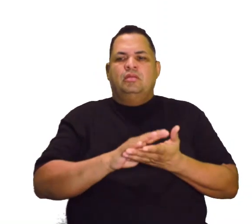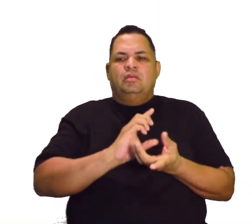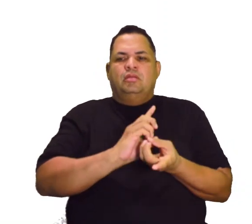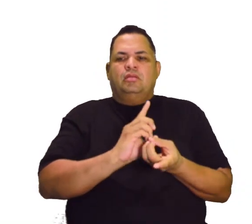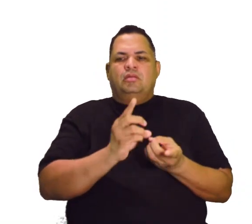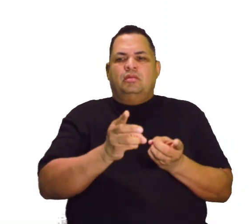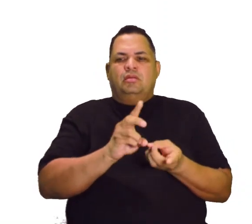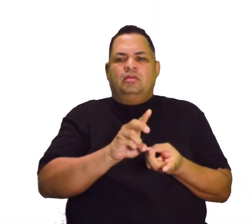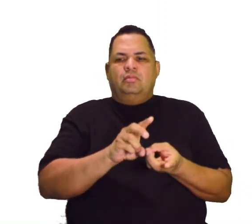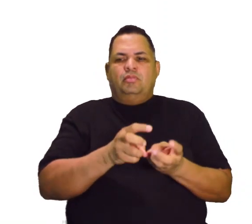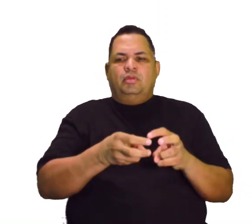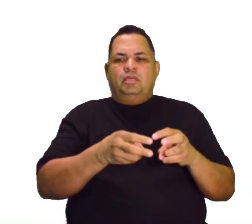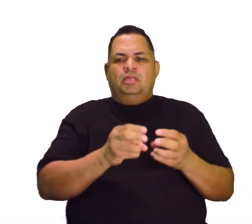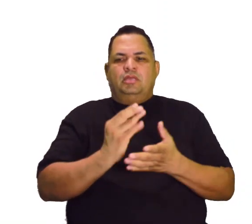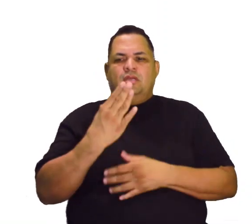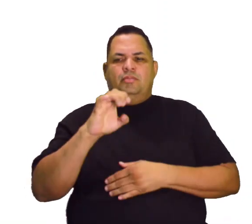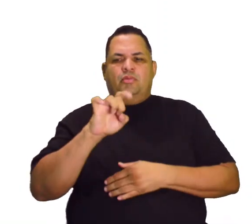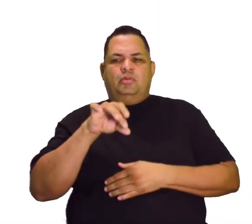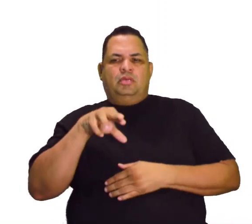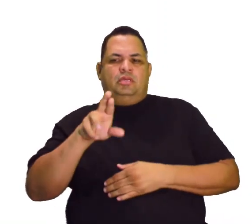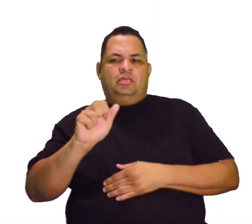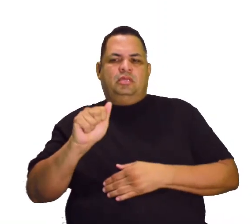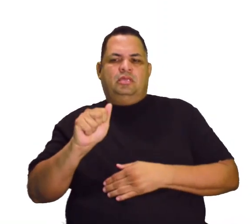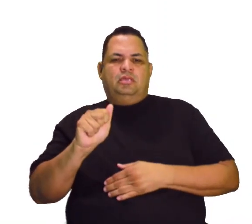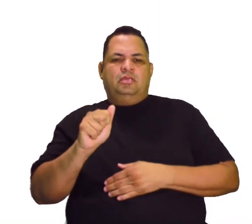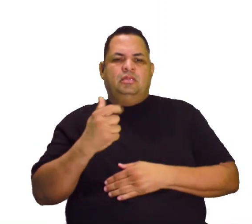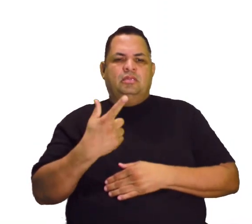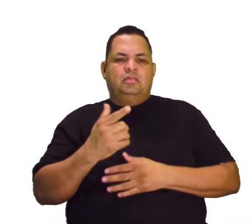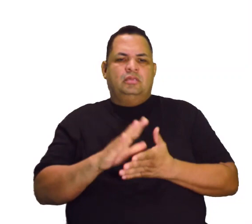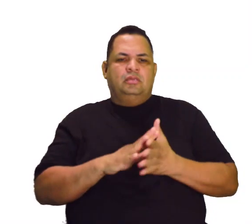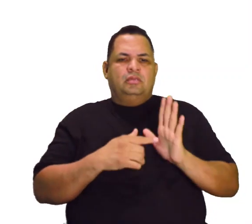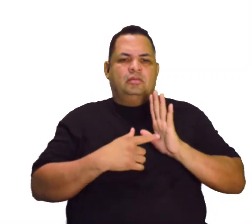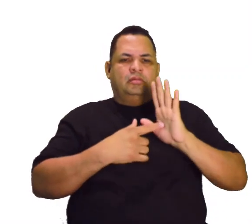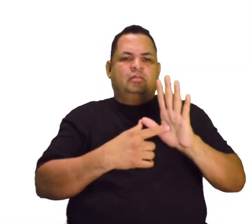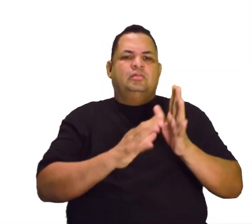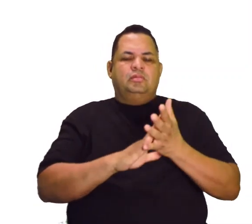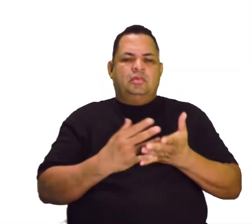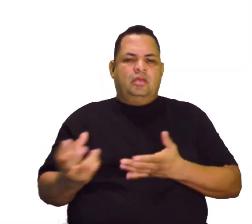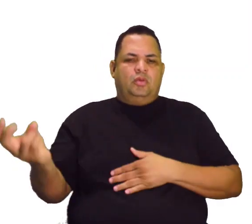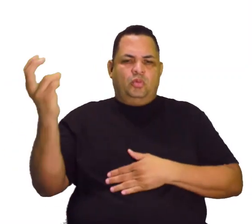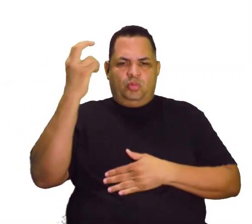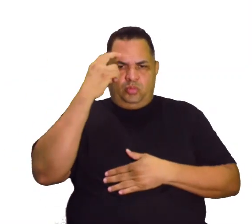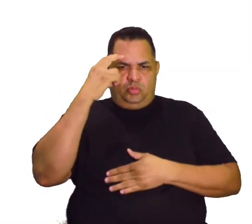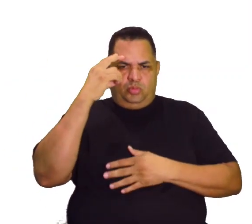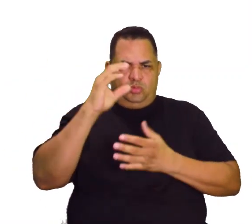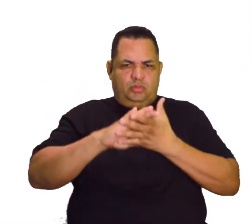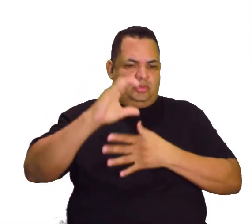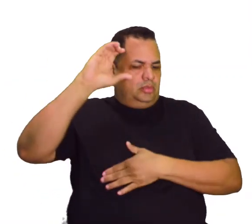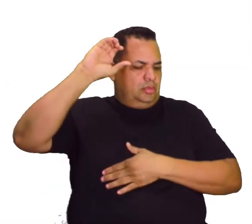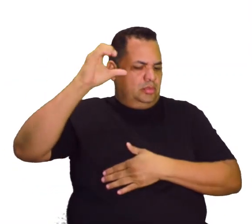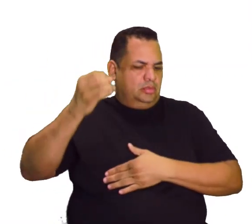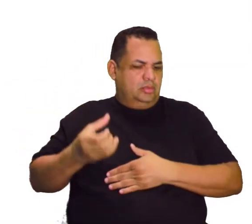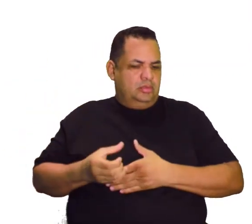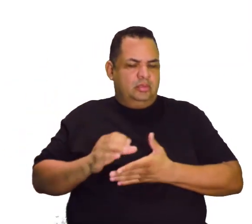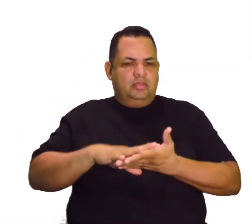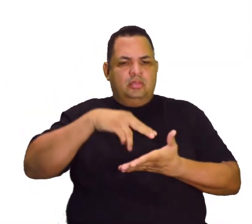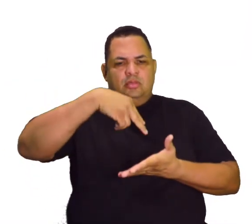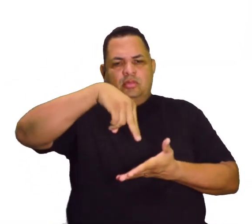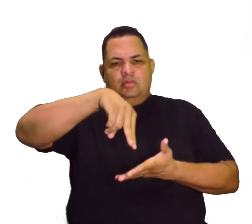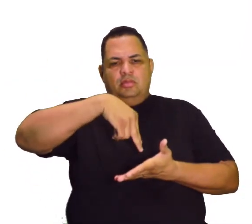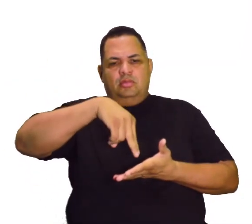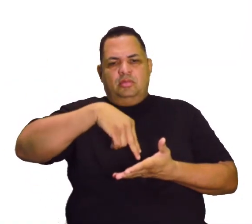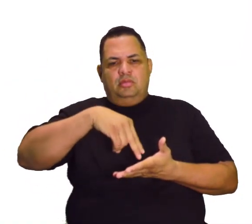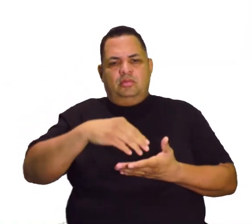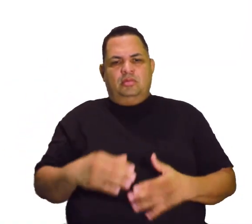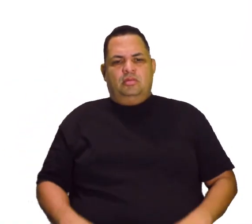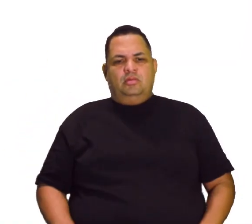Essa obra ela fez em 1970, representando, então, a sua cultura afro-brasileira como a capoeira, um tipo de dança